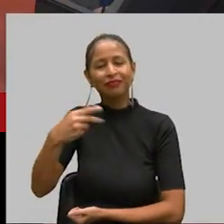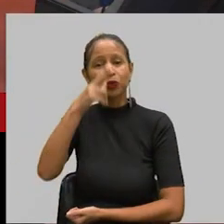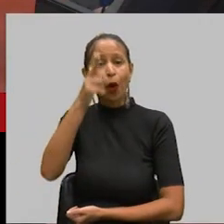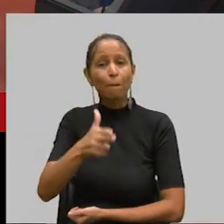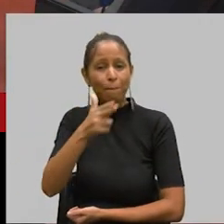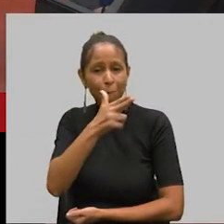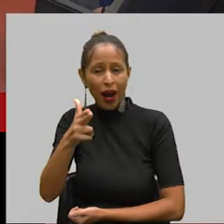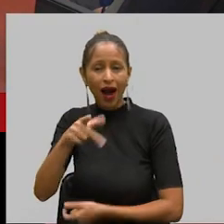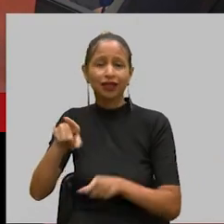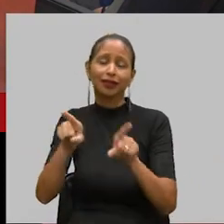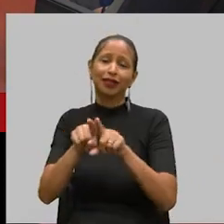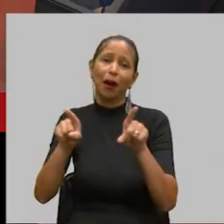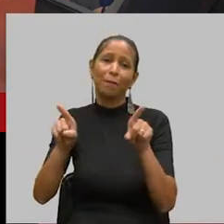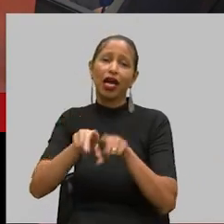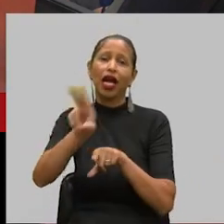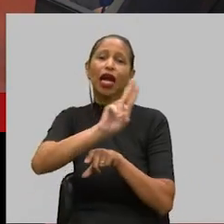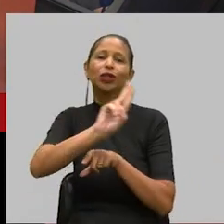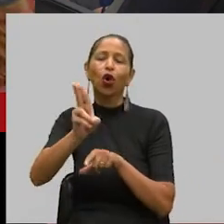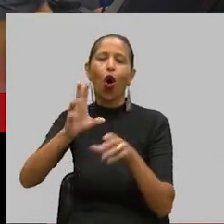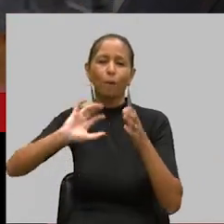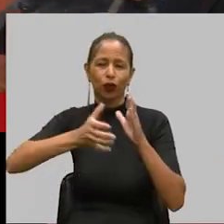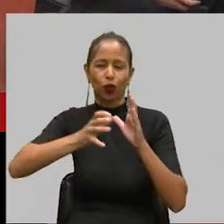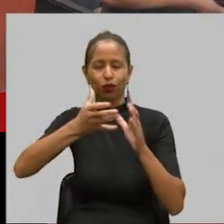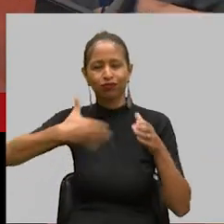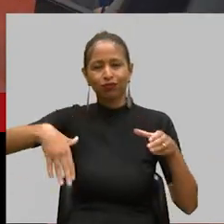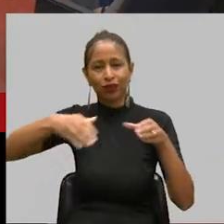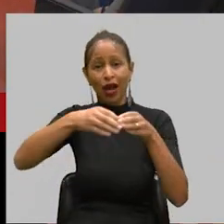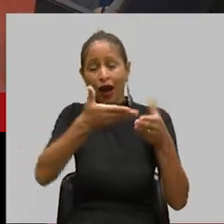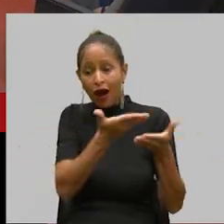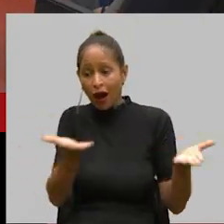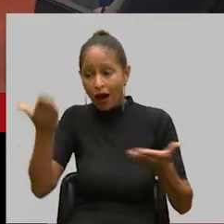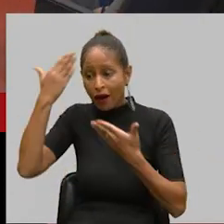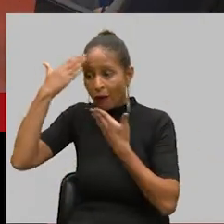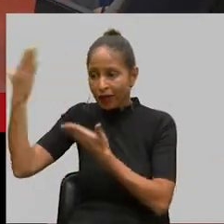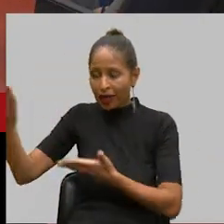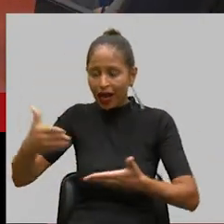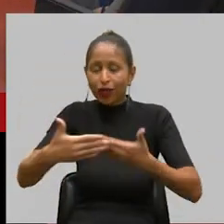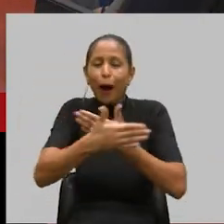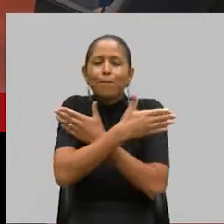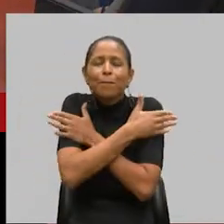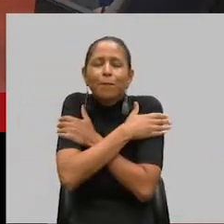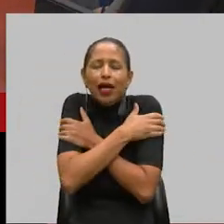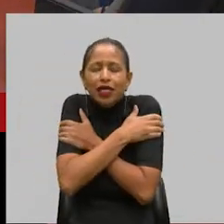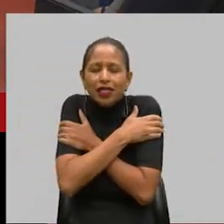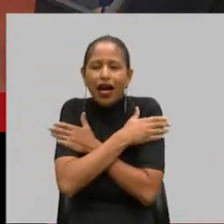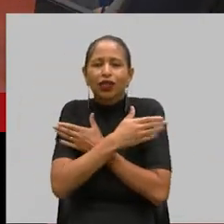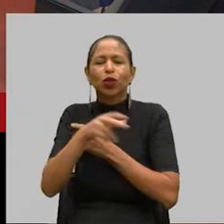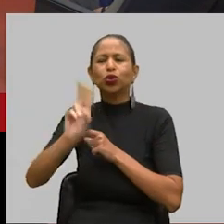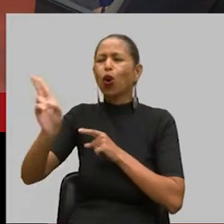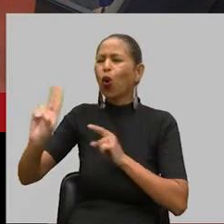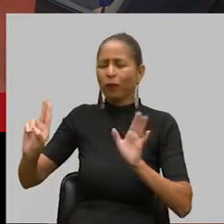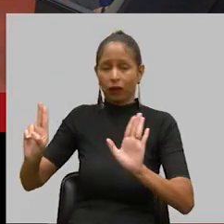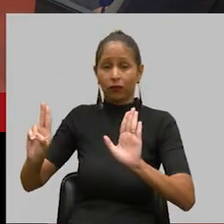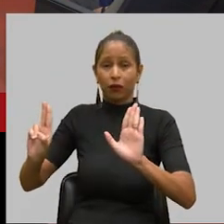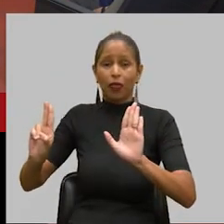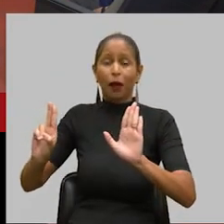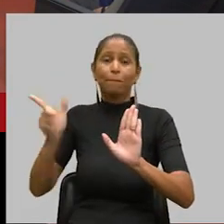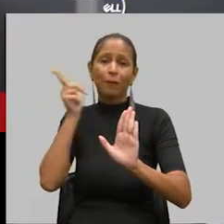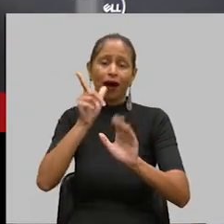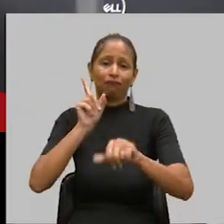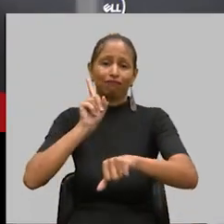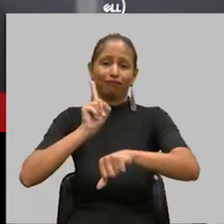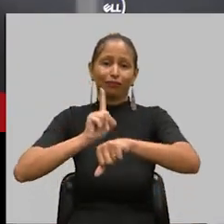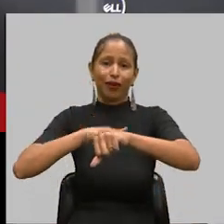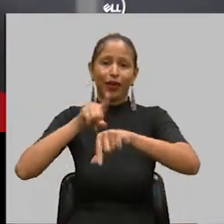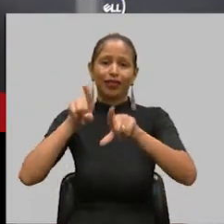em nome dos parlamentares eu cumprimento então a toda a mesa sintam-se abraçados não vou citar um a um pra gente ganhar o tempo